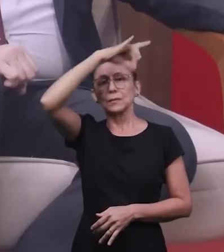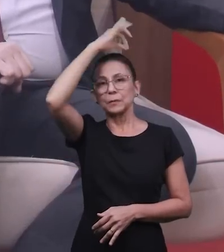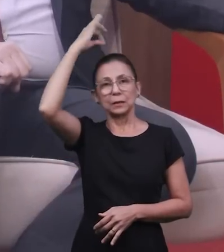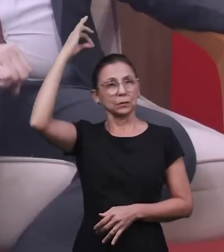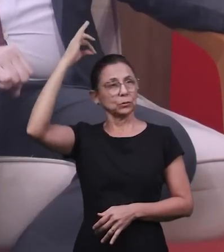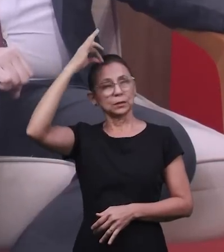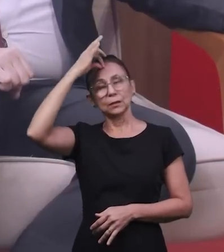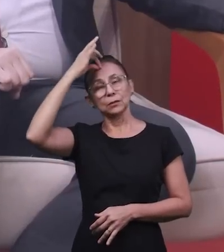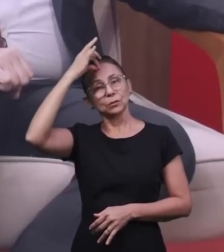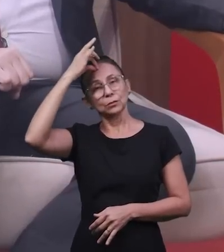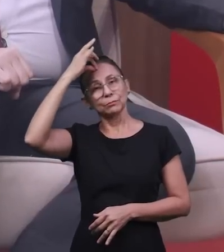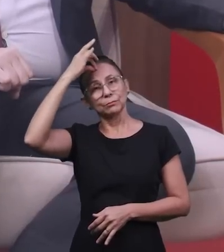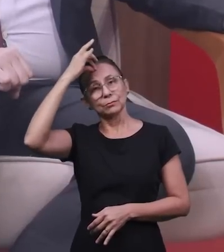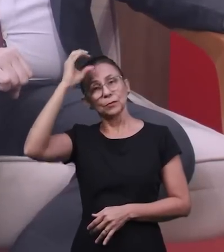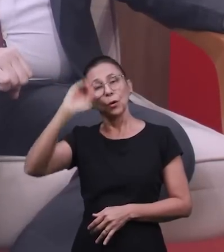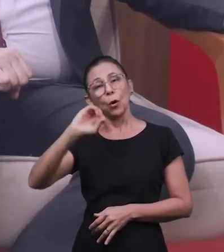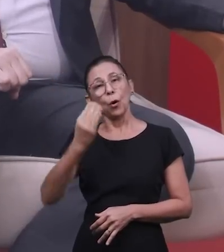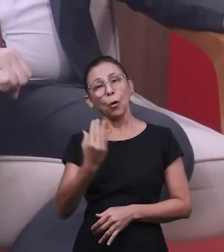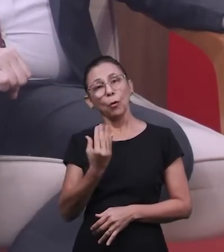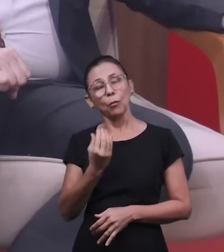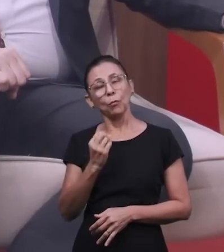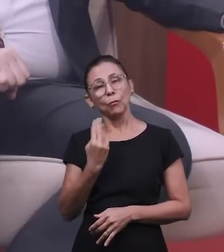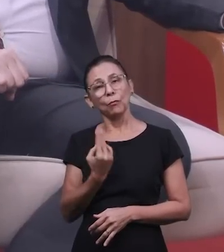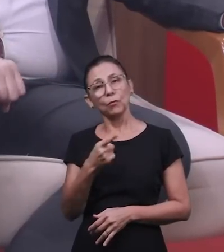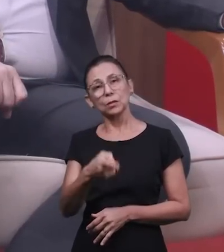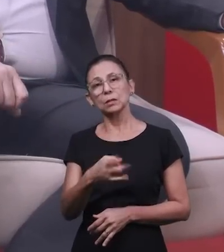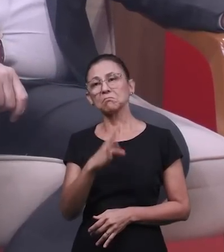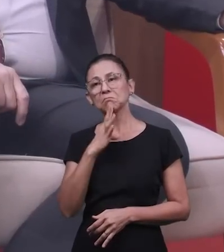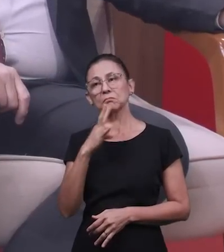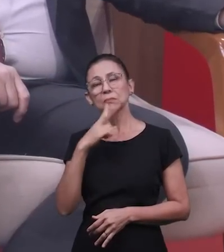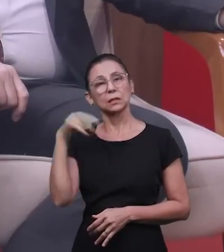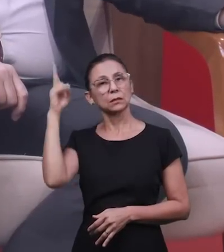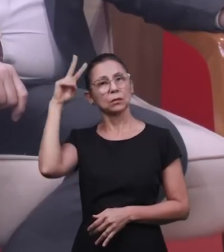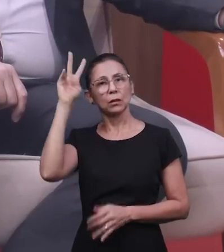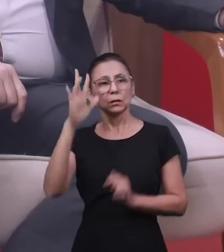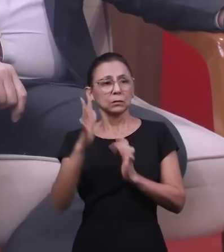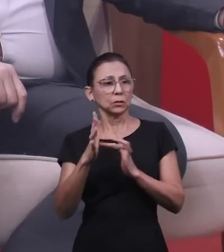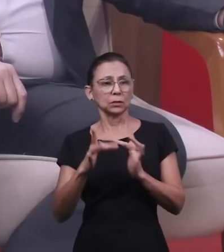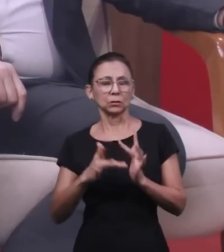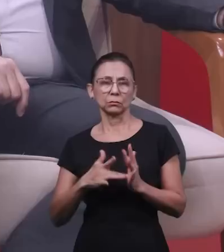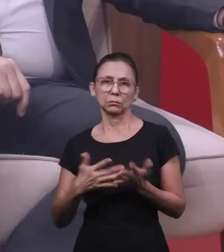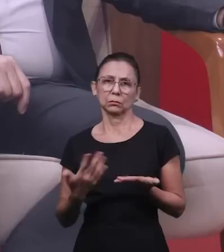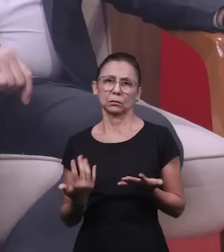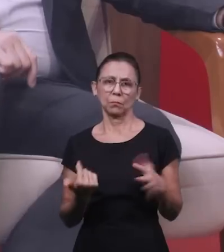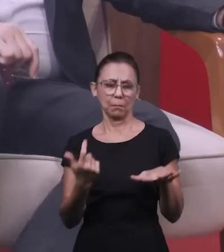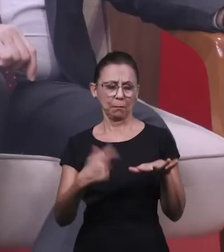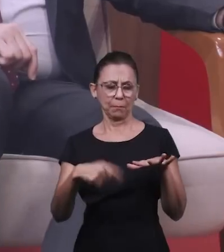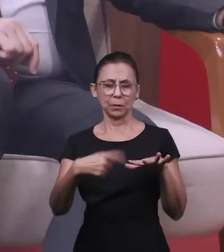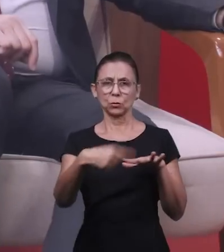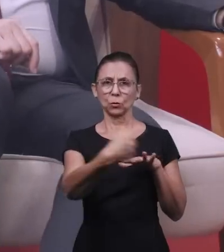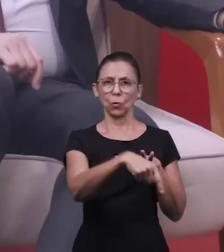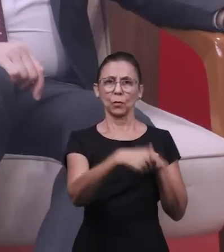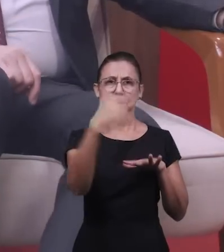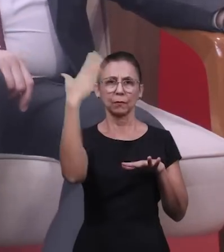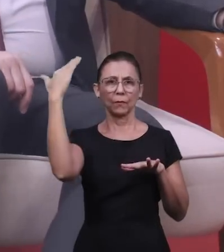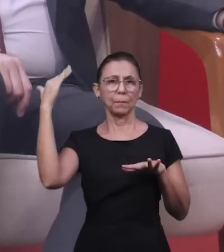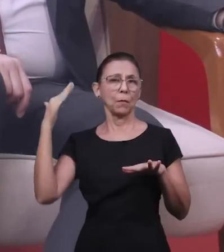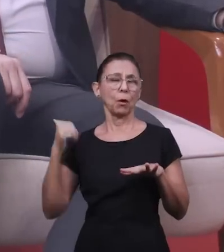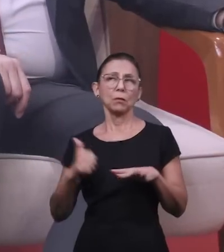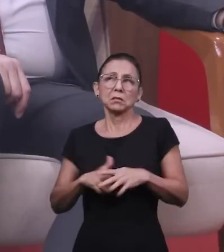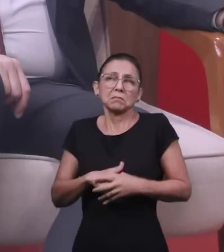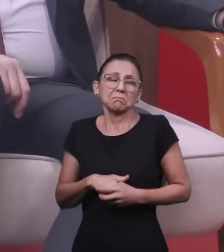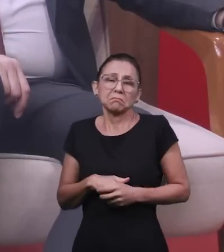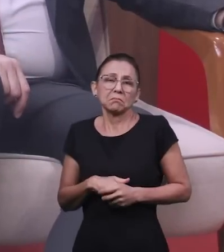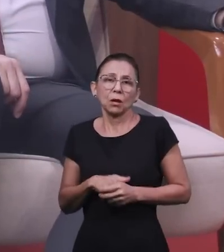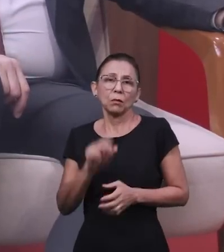um nome histórico, como foi o nome de personagens, pessoas famosas, né?